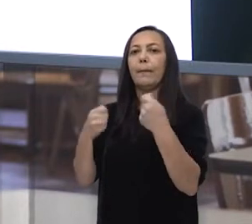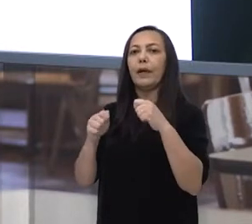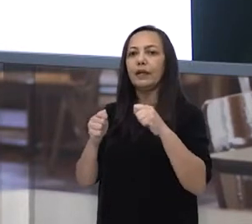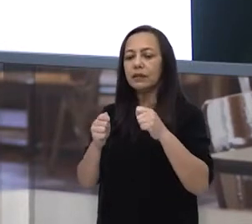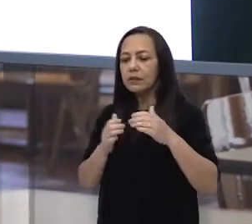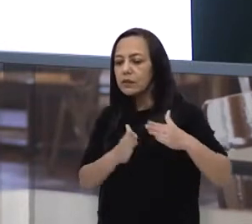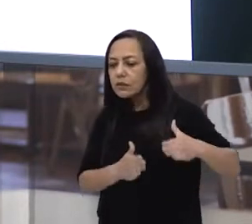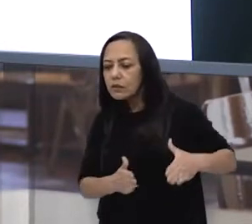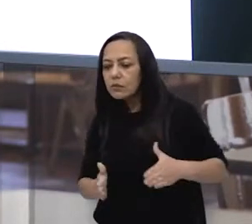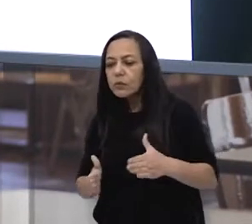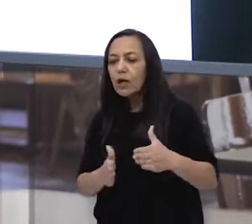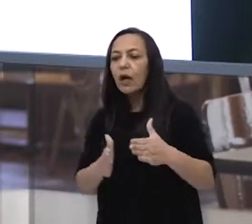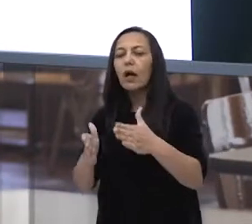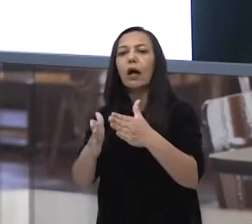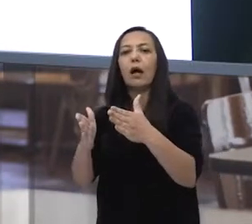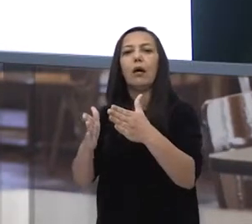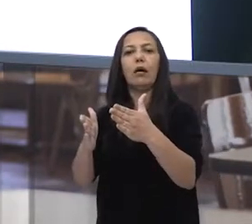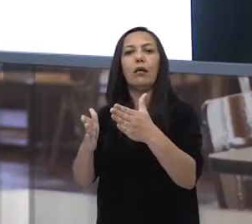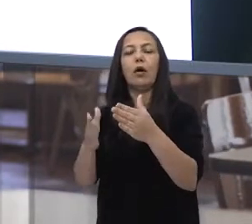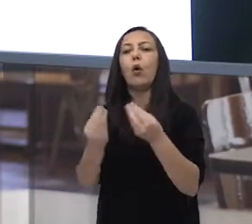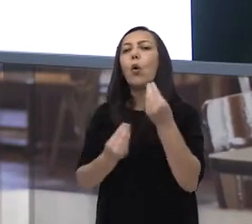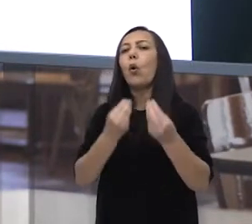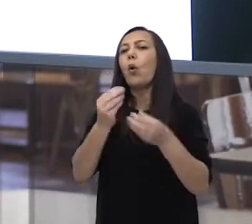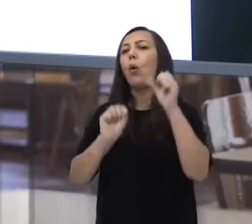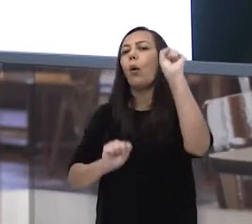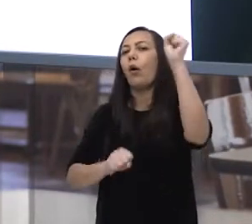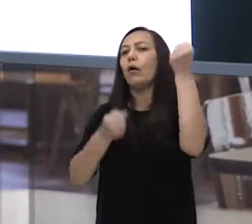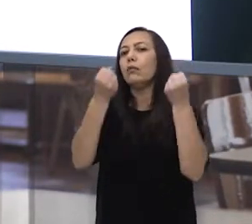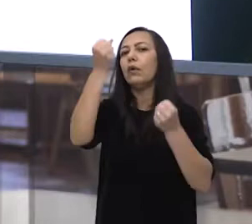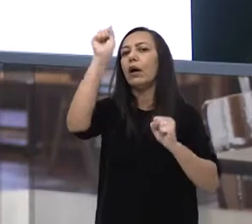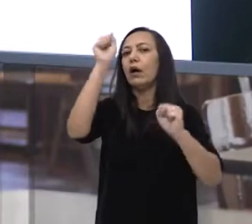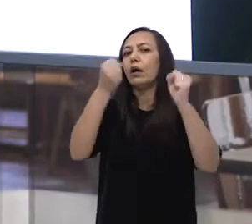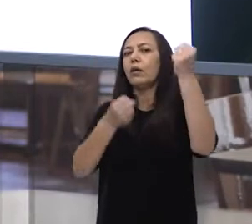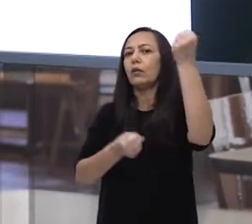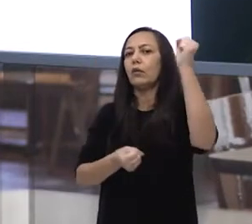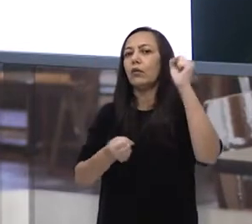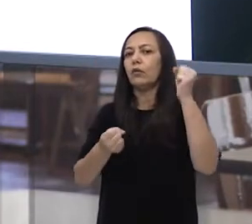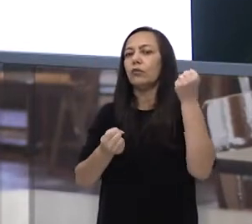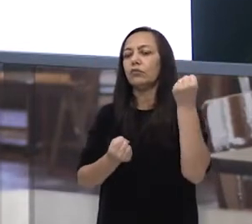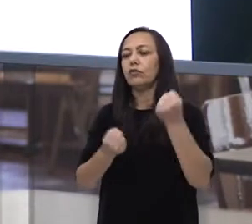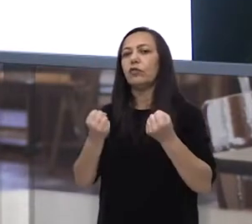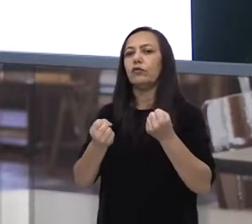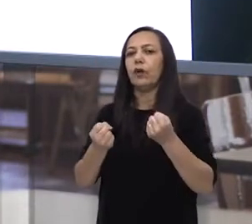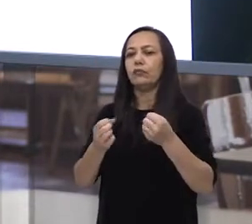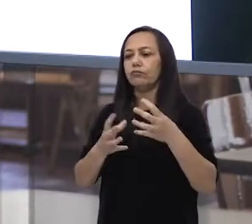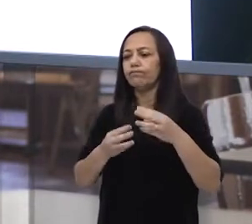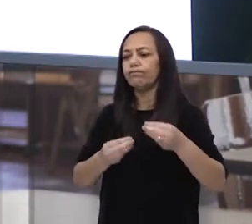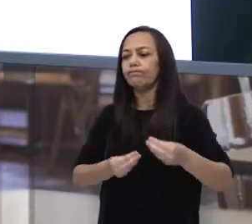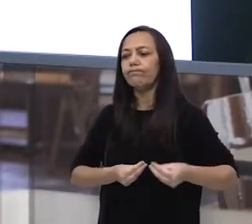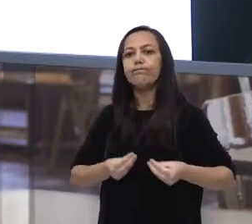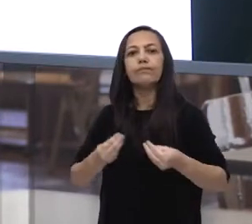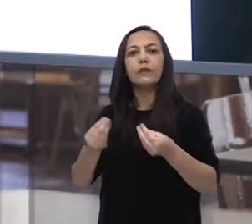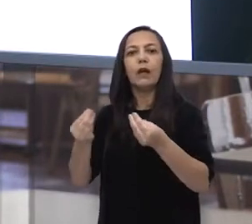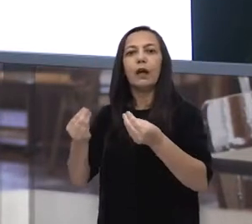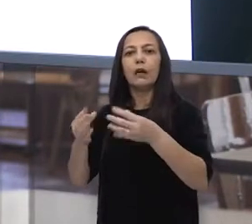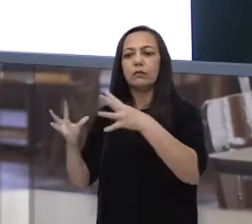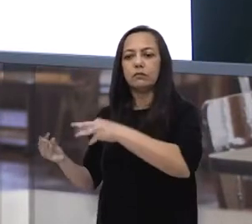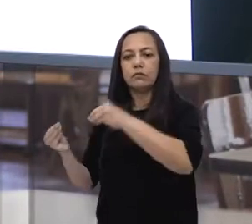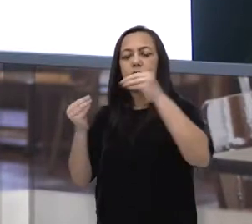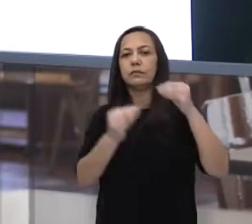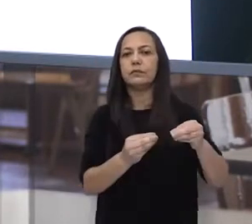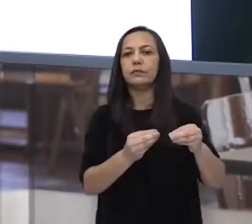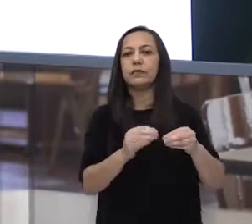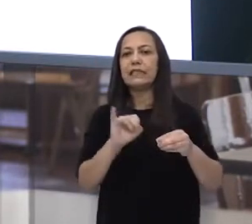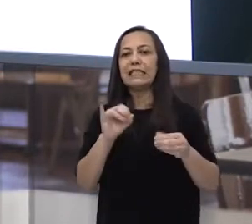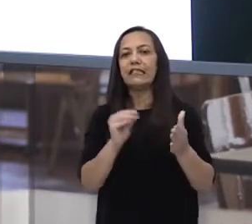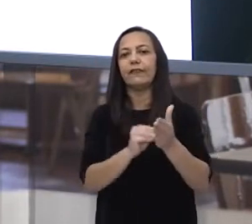transportes eficiente. Como é que a indústria vai transportar matéria-prima ou transportar seus produtos se não existe uma